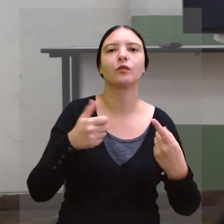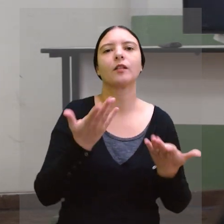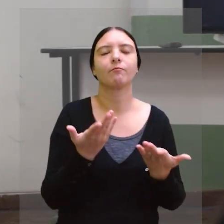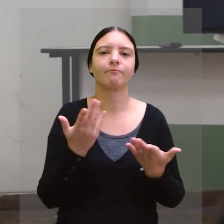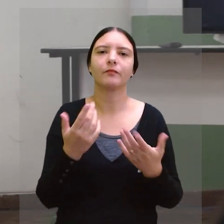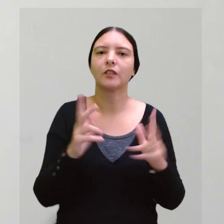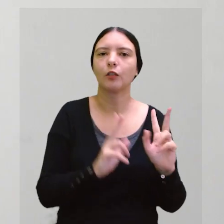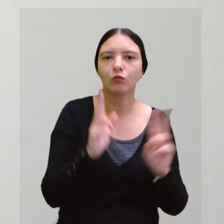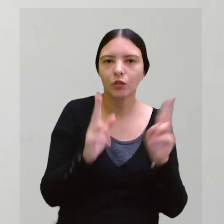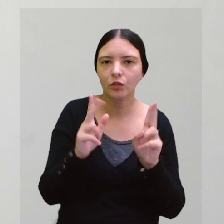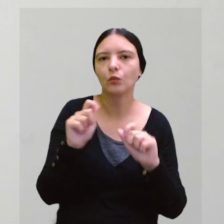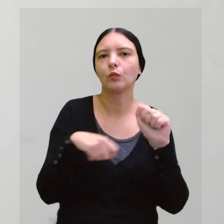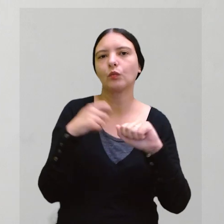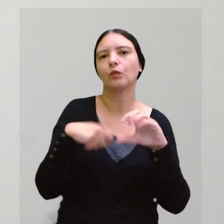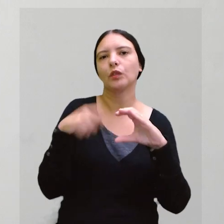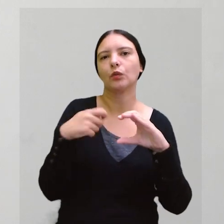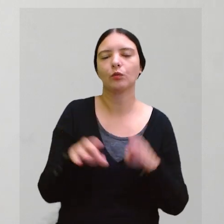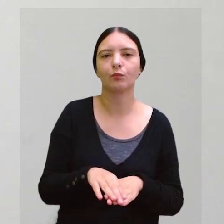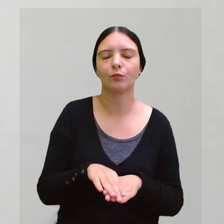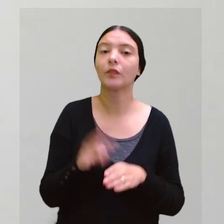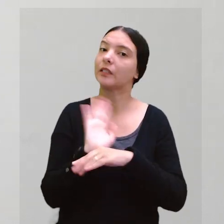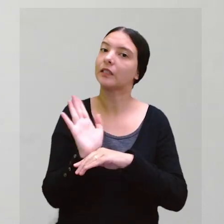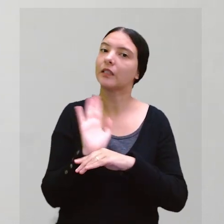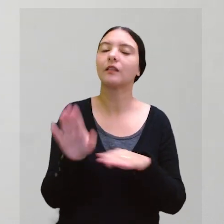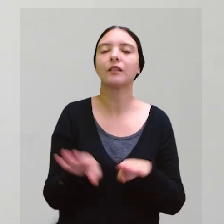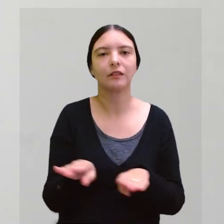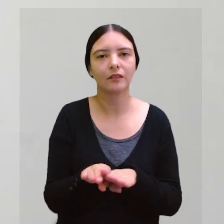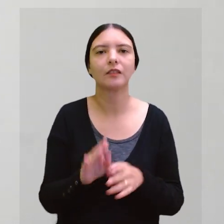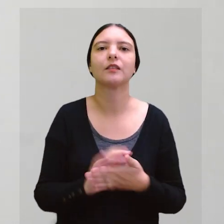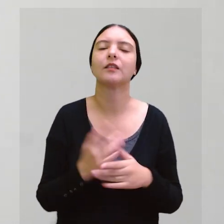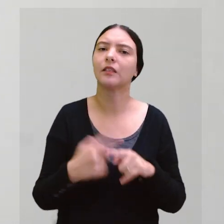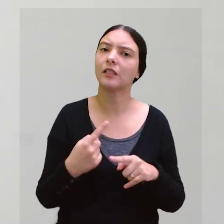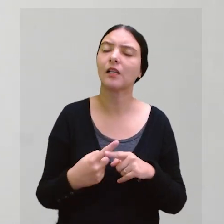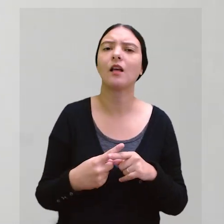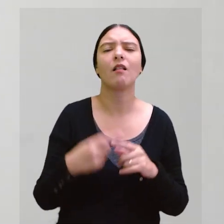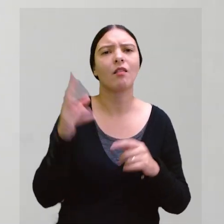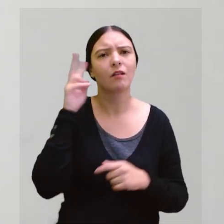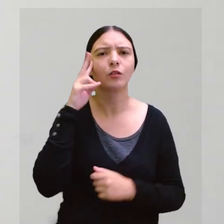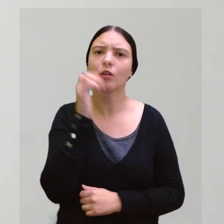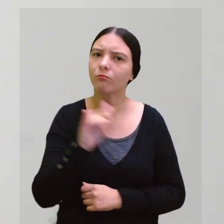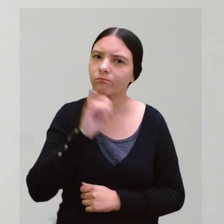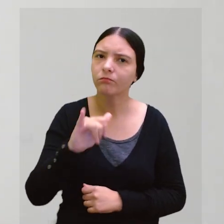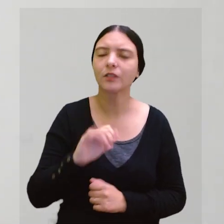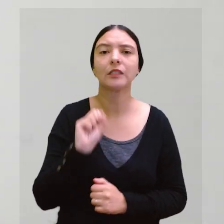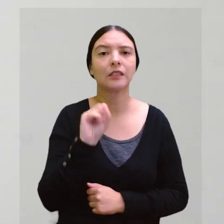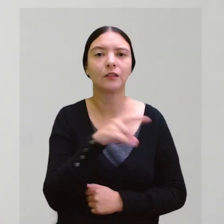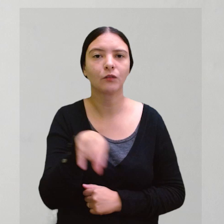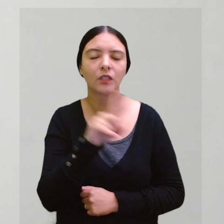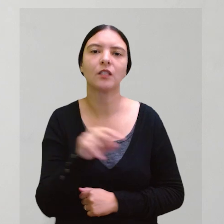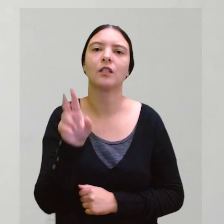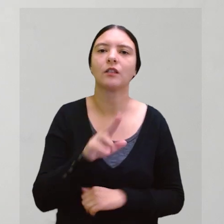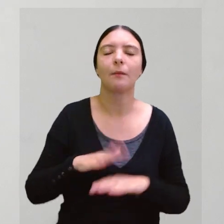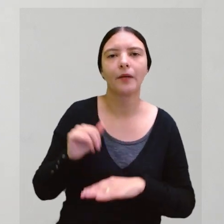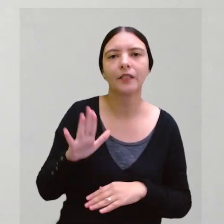melhor a edição do vídeo. Né? Cinema também, em alguma medida, ali tem uma narrativa sendo construída. Então, se você consome